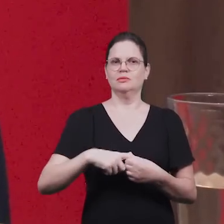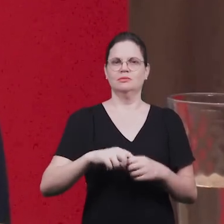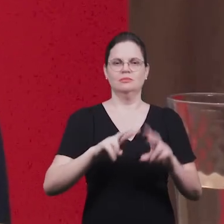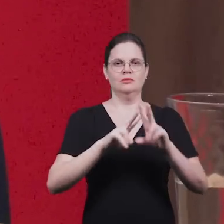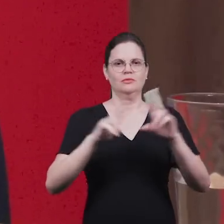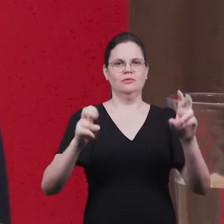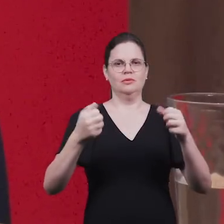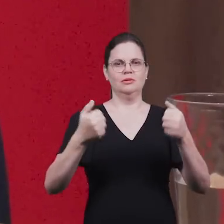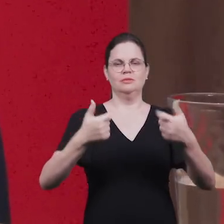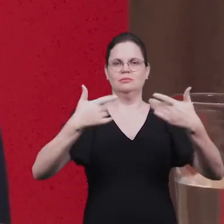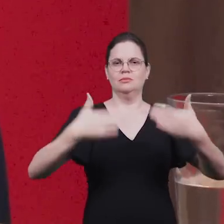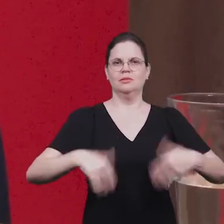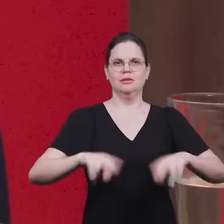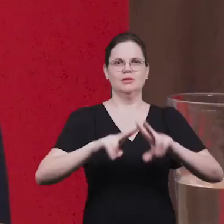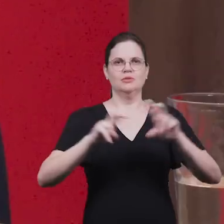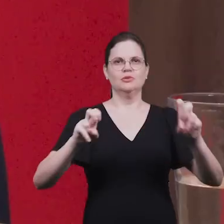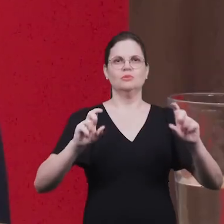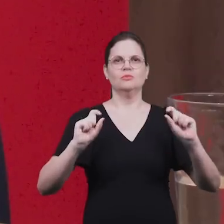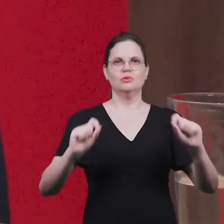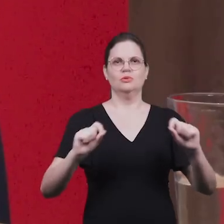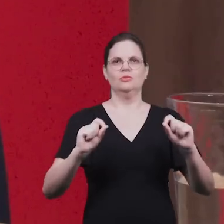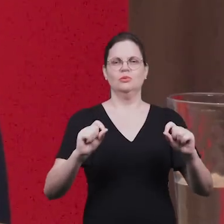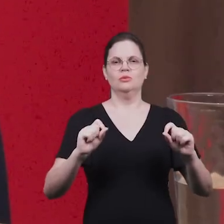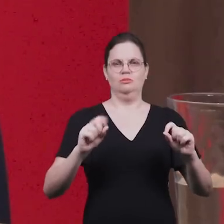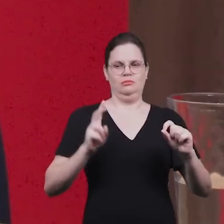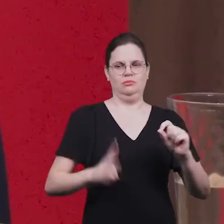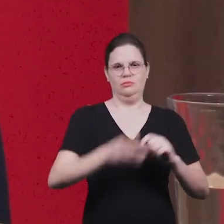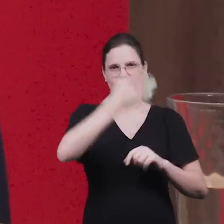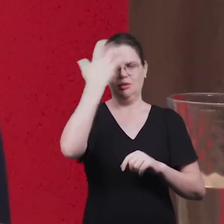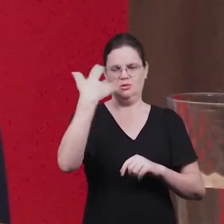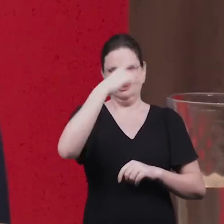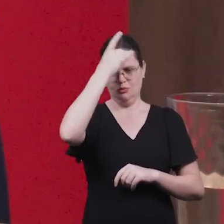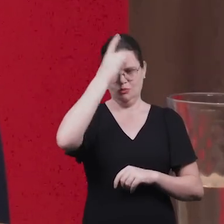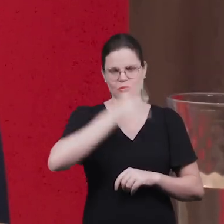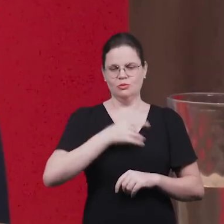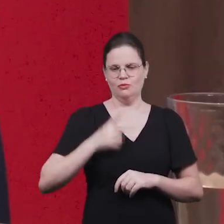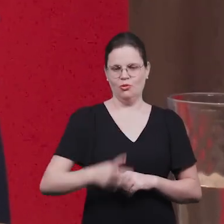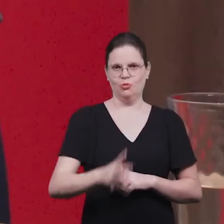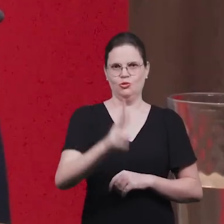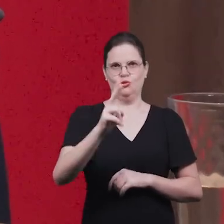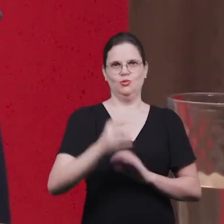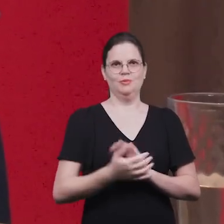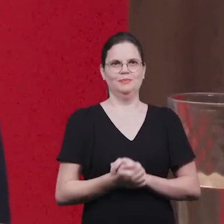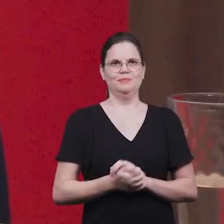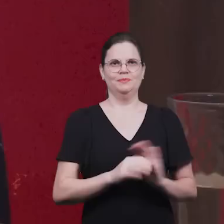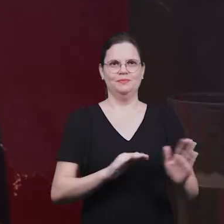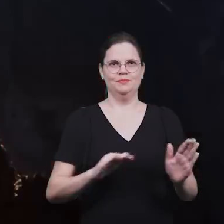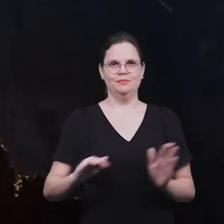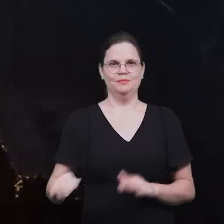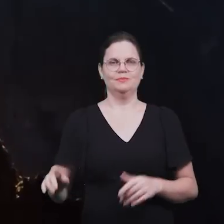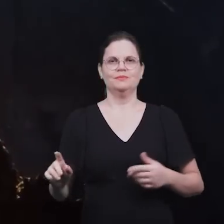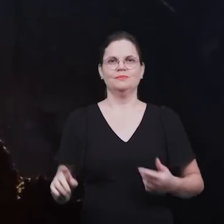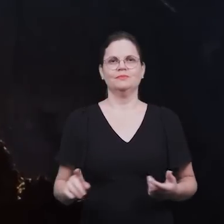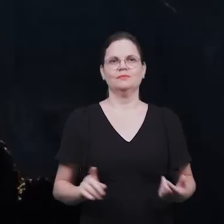aí vamos falar sobre, ainda concluindo esse assunto de batismo com o Espírito Santo e a igreja.